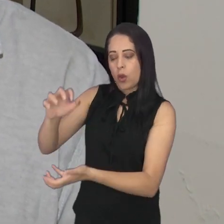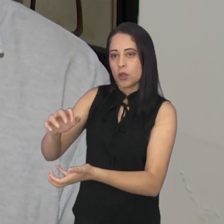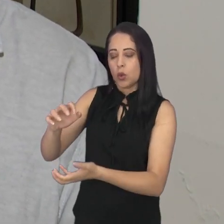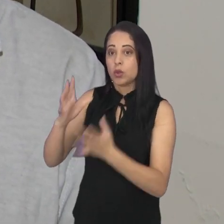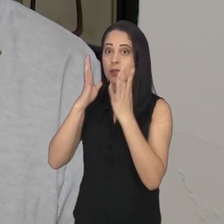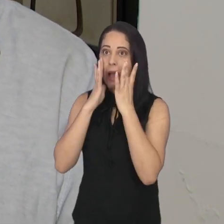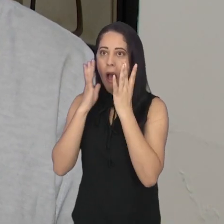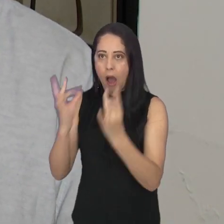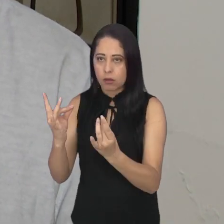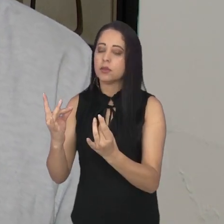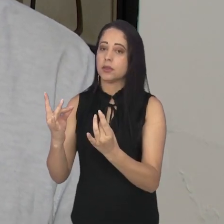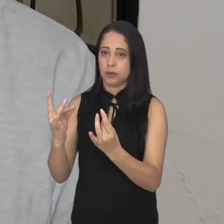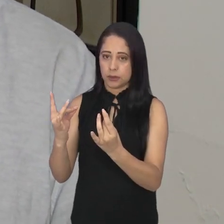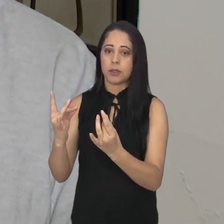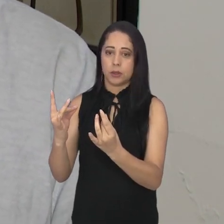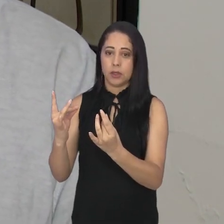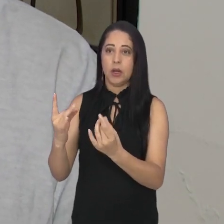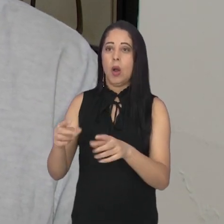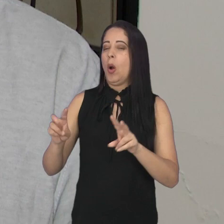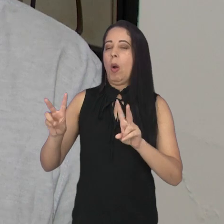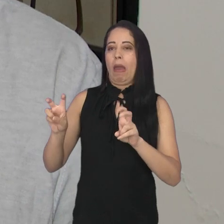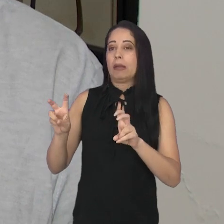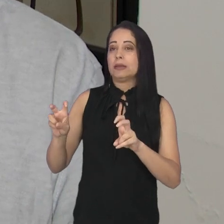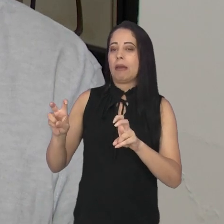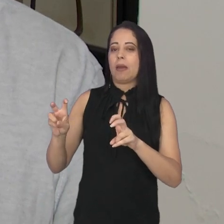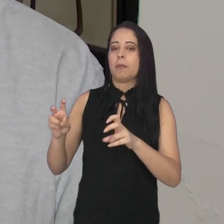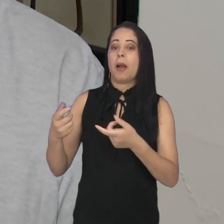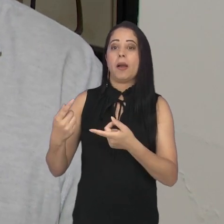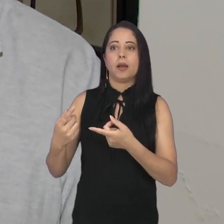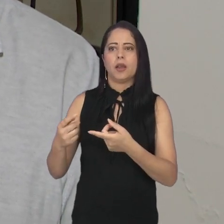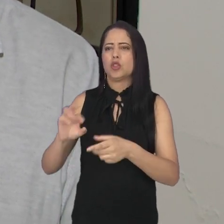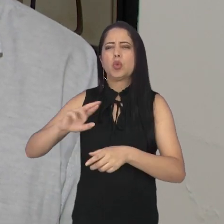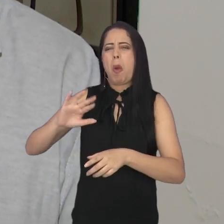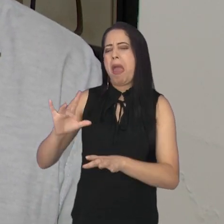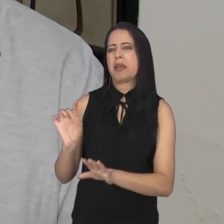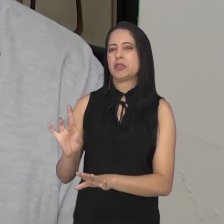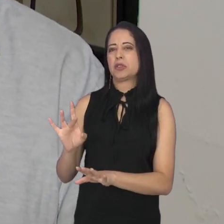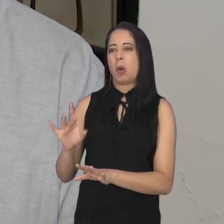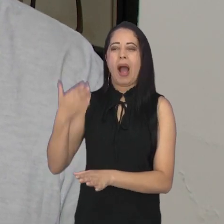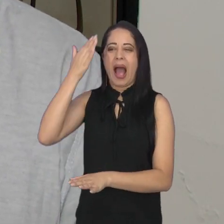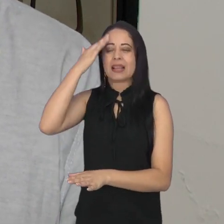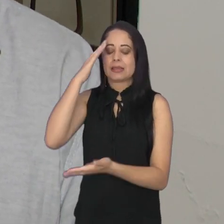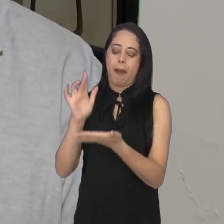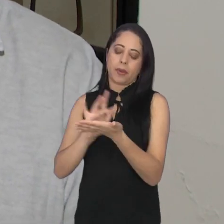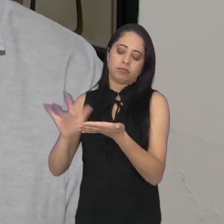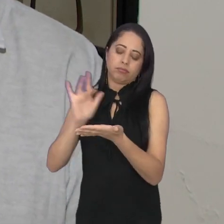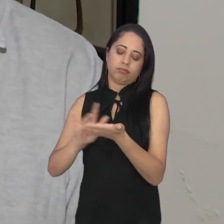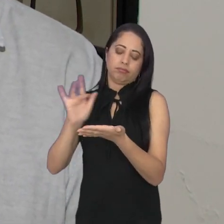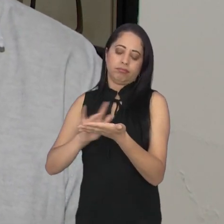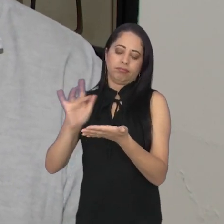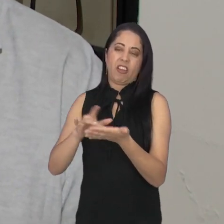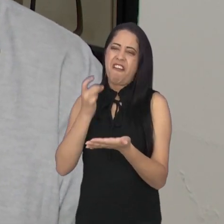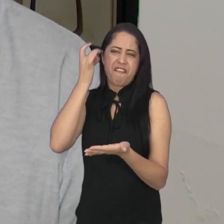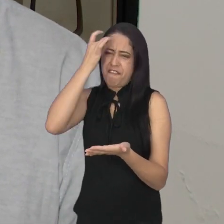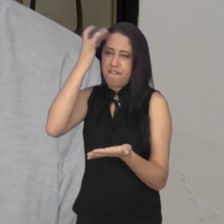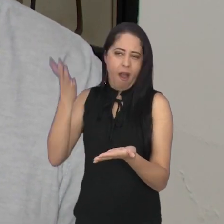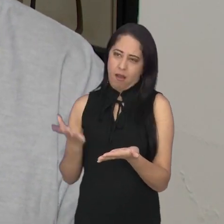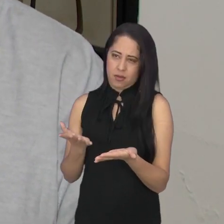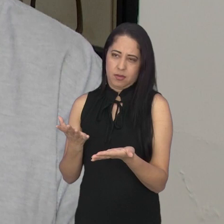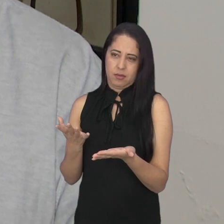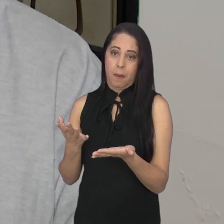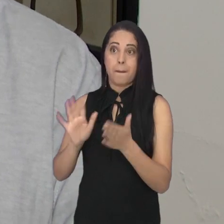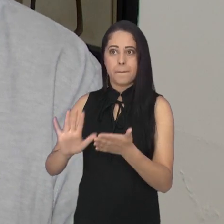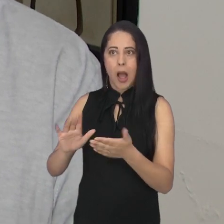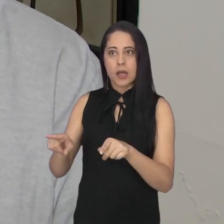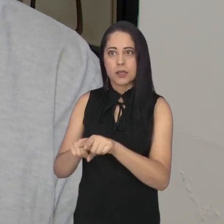que o idoso ele fique atento, né, essas questões digitais, mas assim não é simplesmente saber mexer no celular, isso é do